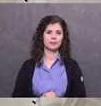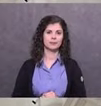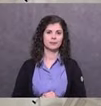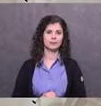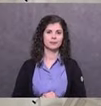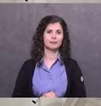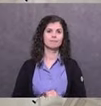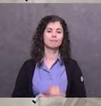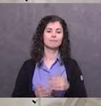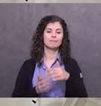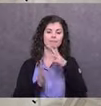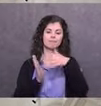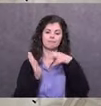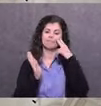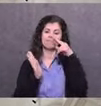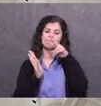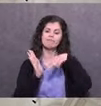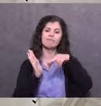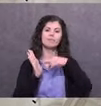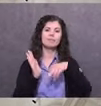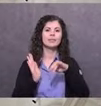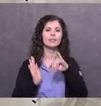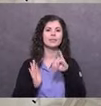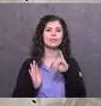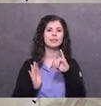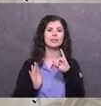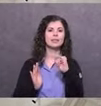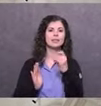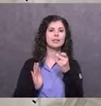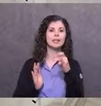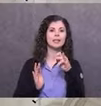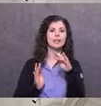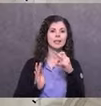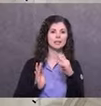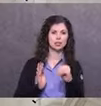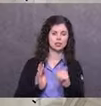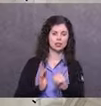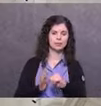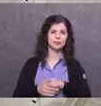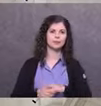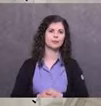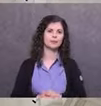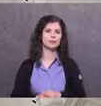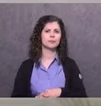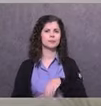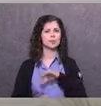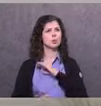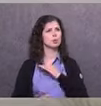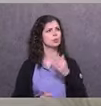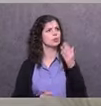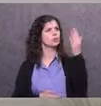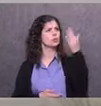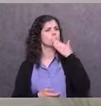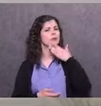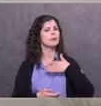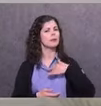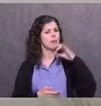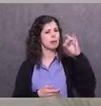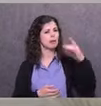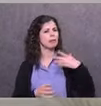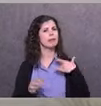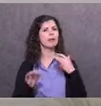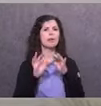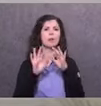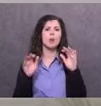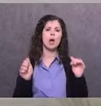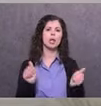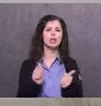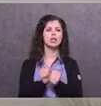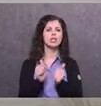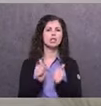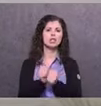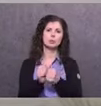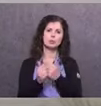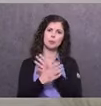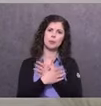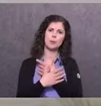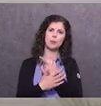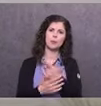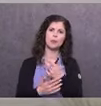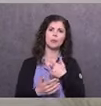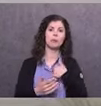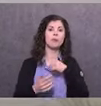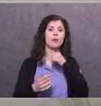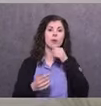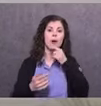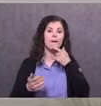Leitura do livro de Isaías. O Senhor deu uma graça de falar como um discípulo, para que eu saiba dizer uma palavra de